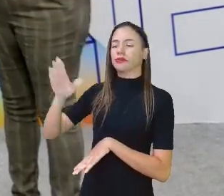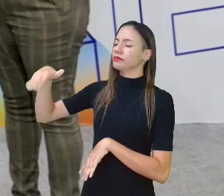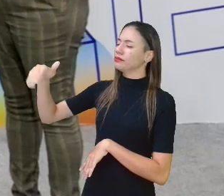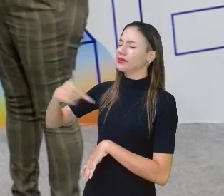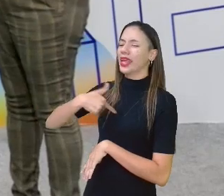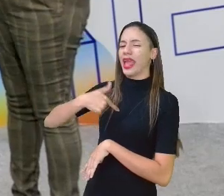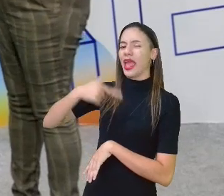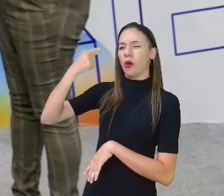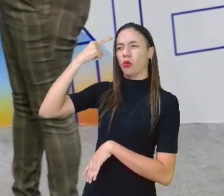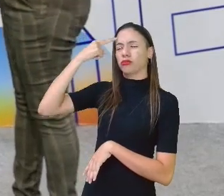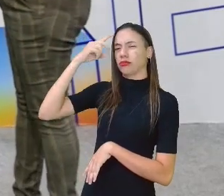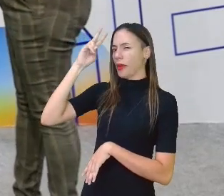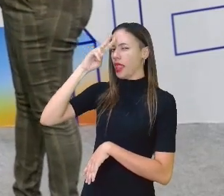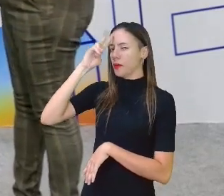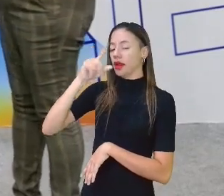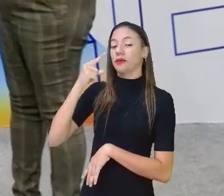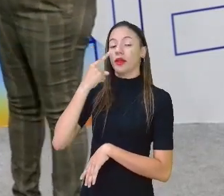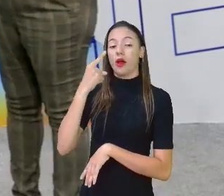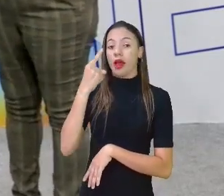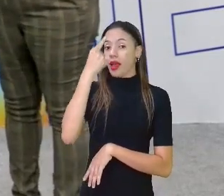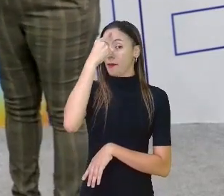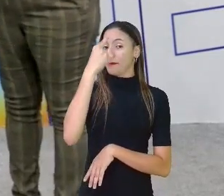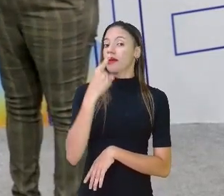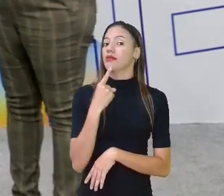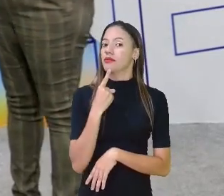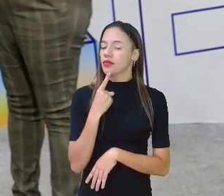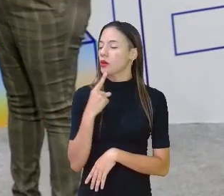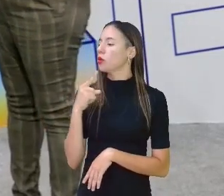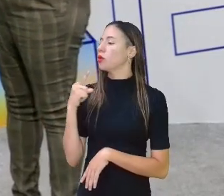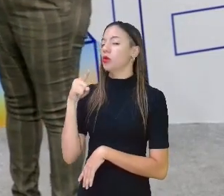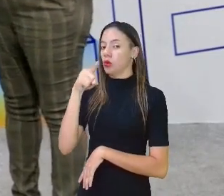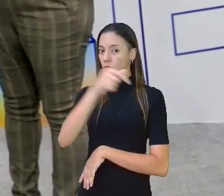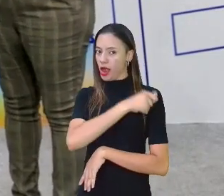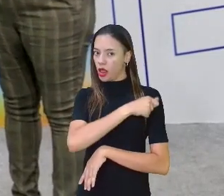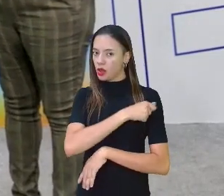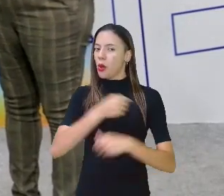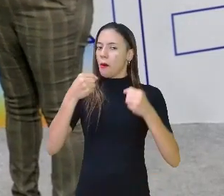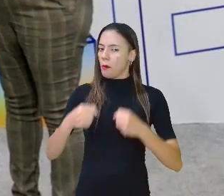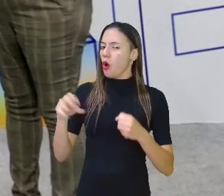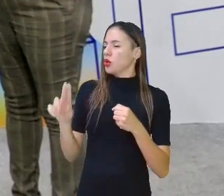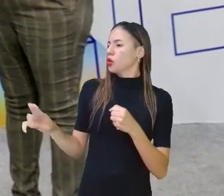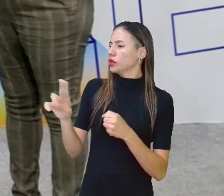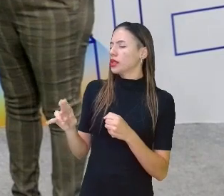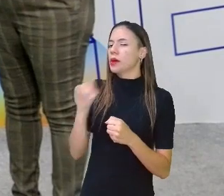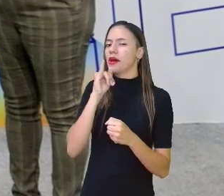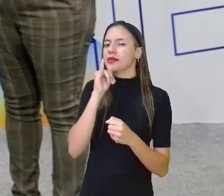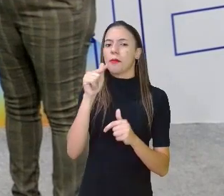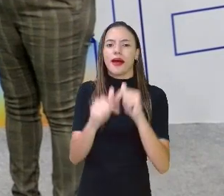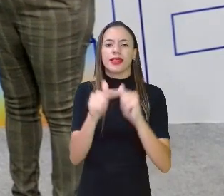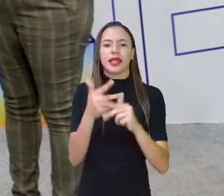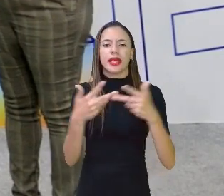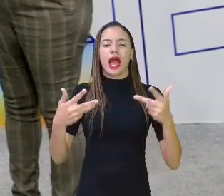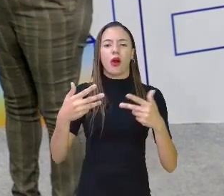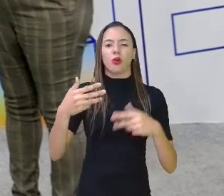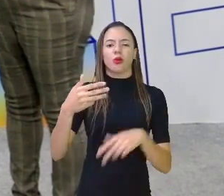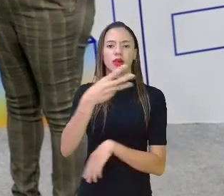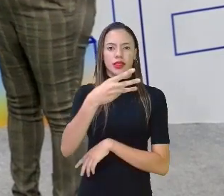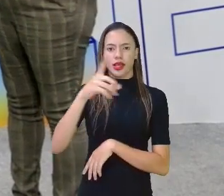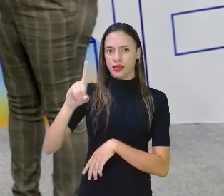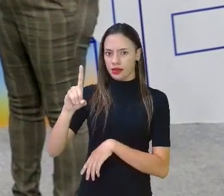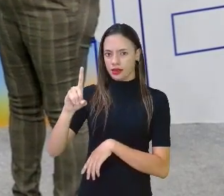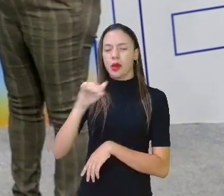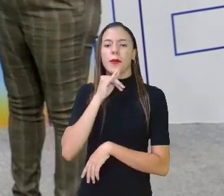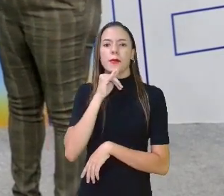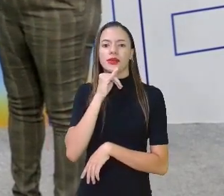cabeça. Diga. Esse perfil, eles podem fazer utilizando materiais tridimensionais? Claro. Né? Claro.